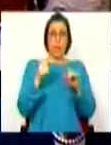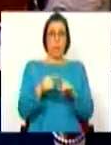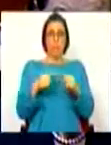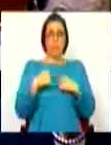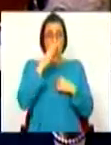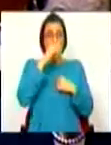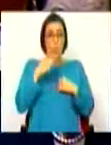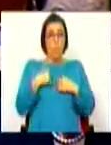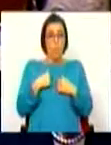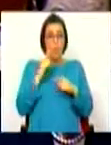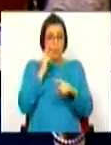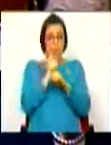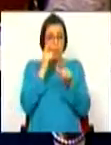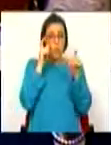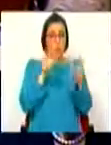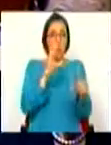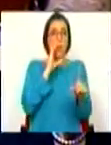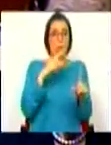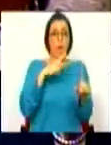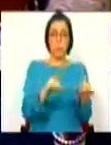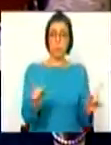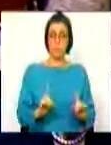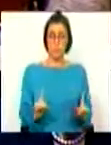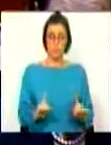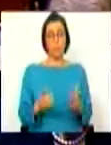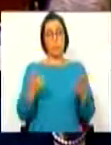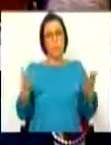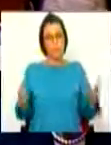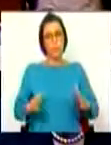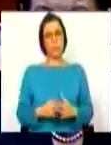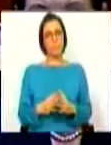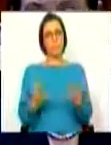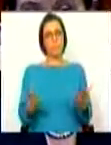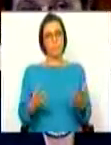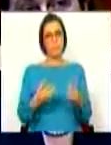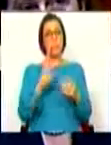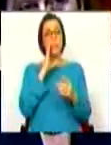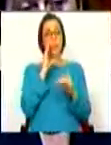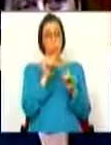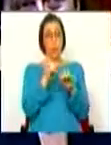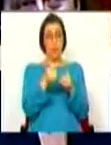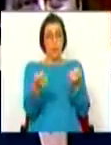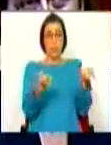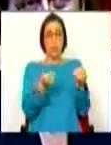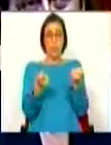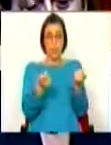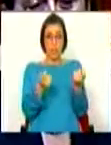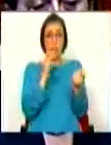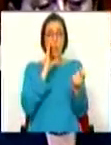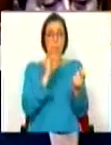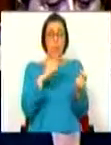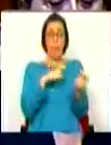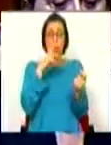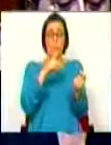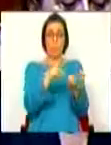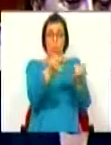cabe ao Governo supervisionar o Banco de Portugal. E, portanto, tendo o banco sido gerido pelo Banco de